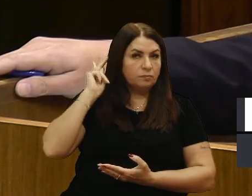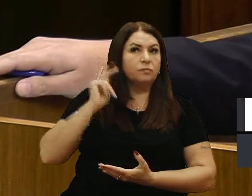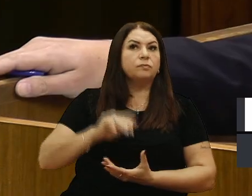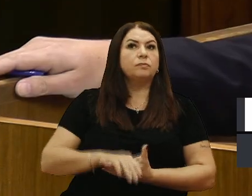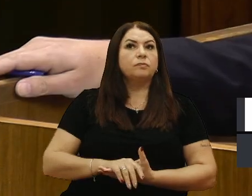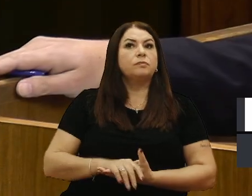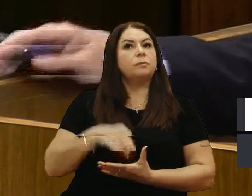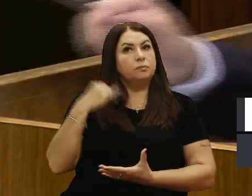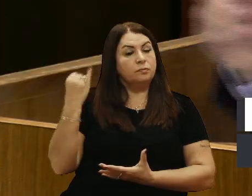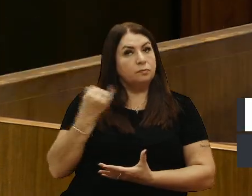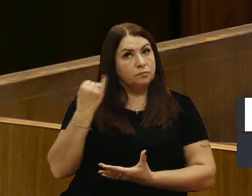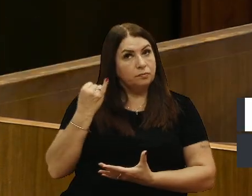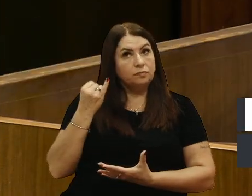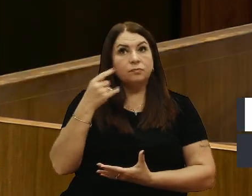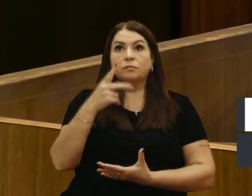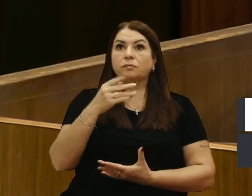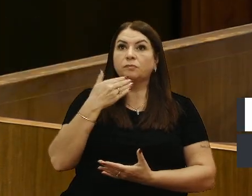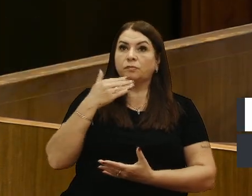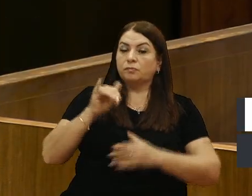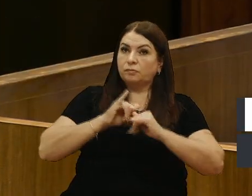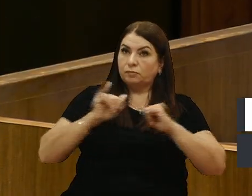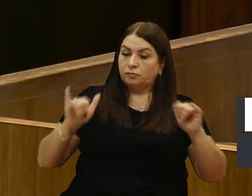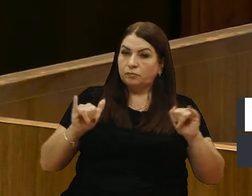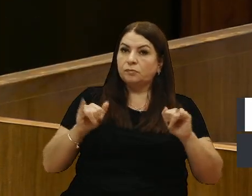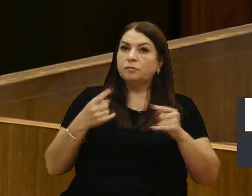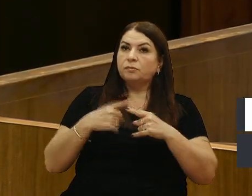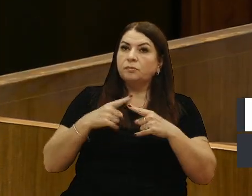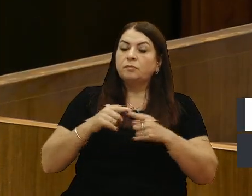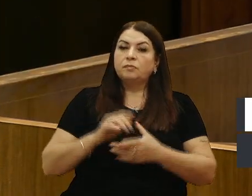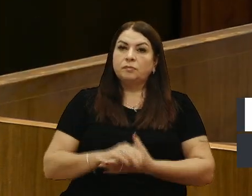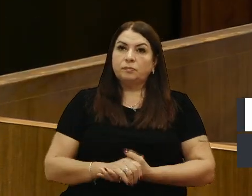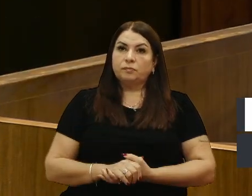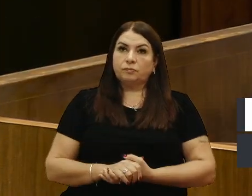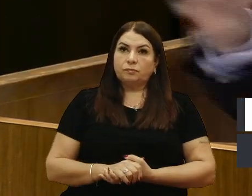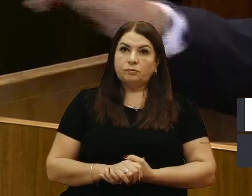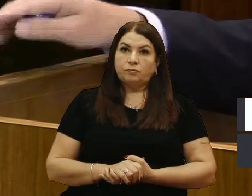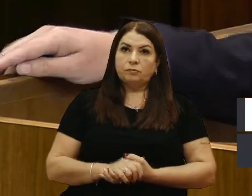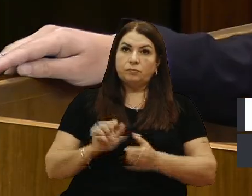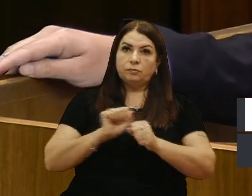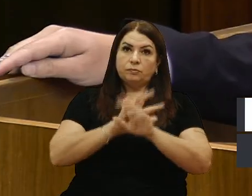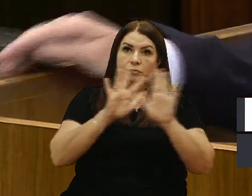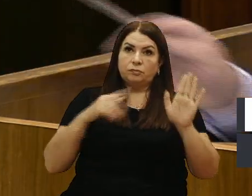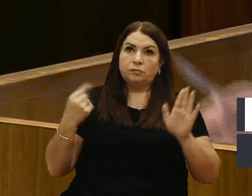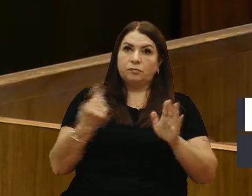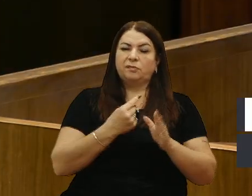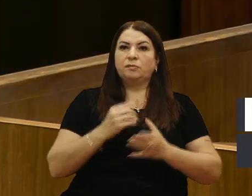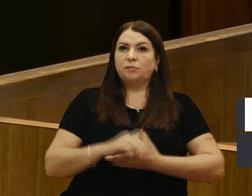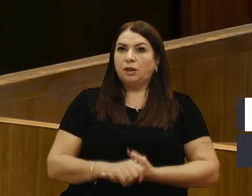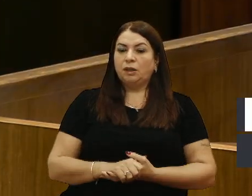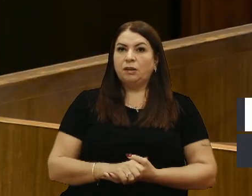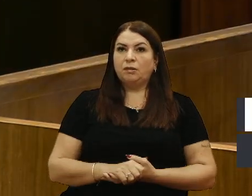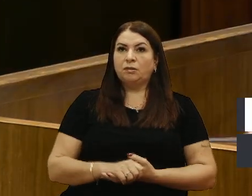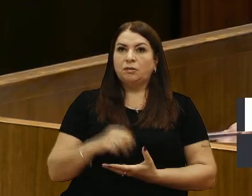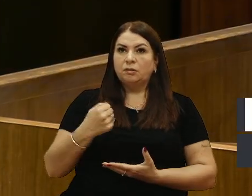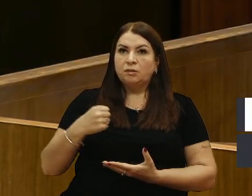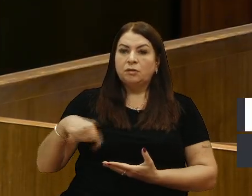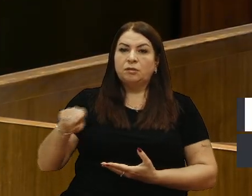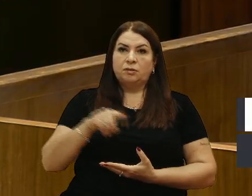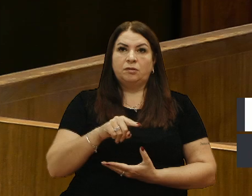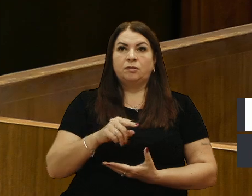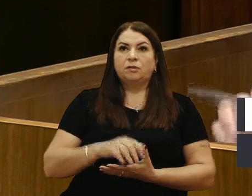é importante o seu pedido de informação, até porque a transparência é algo que